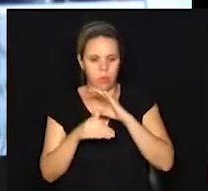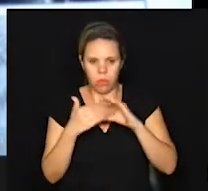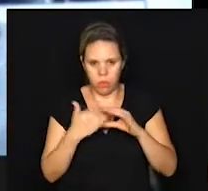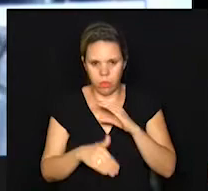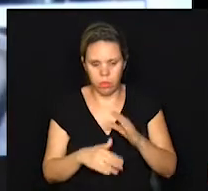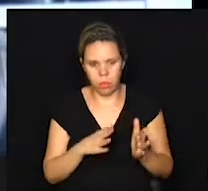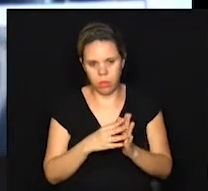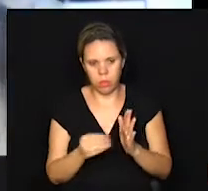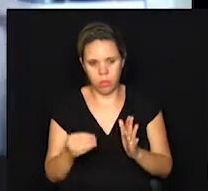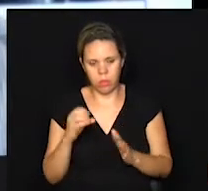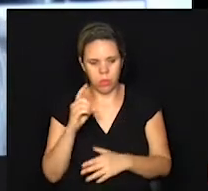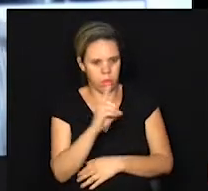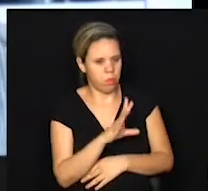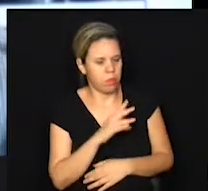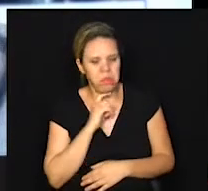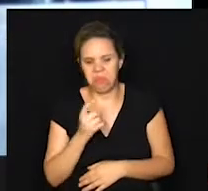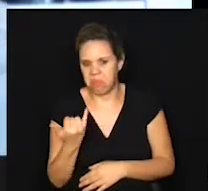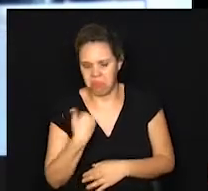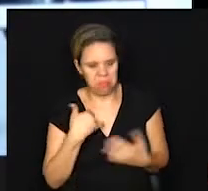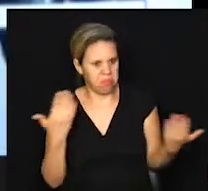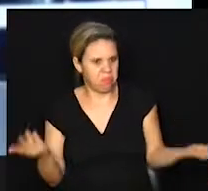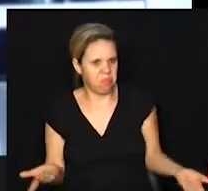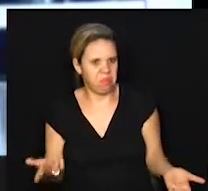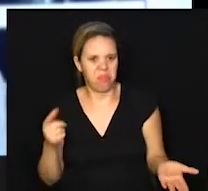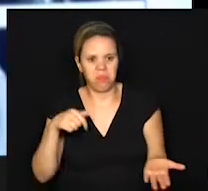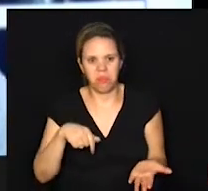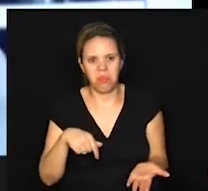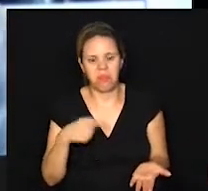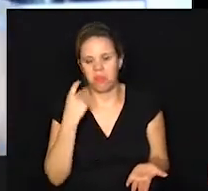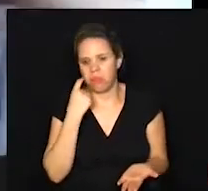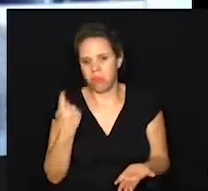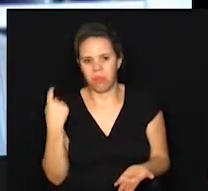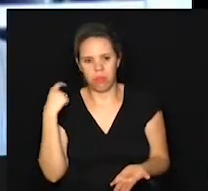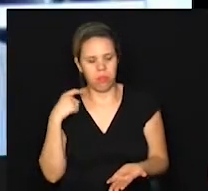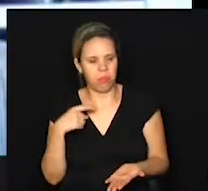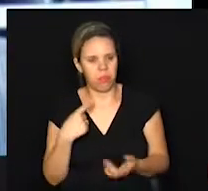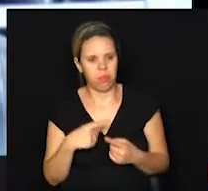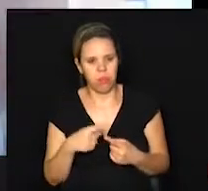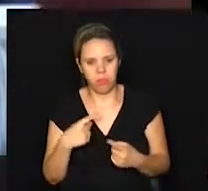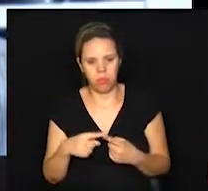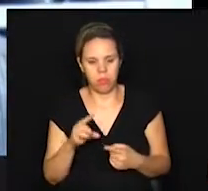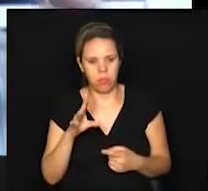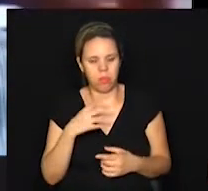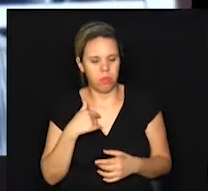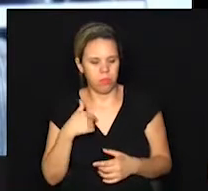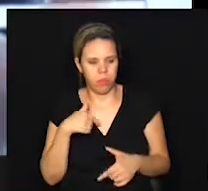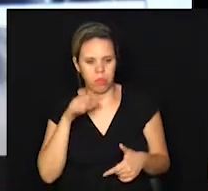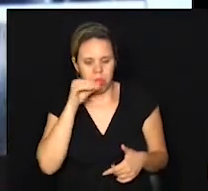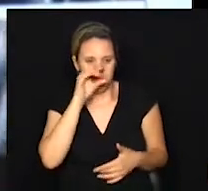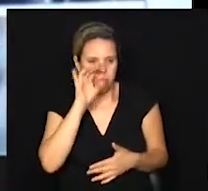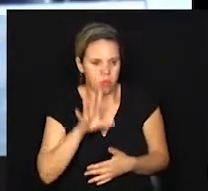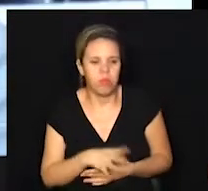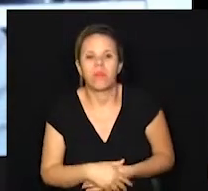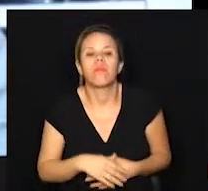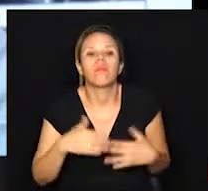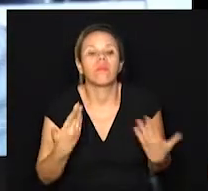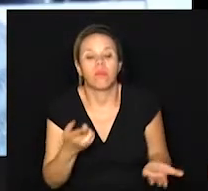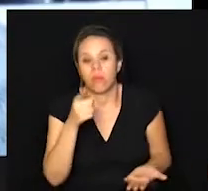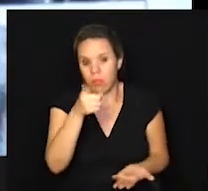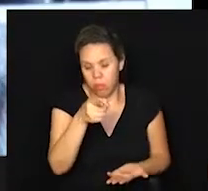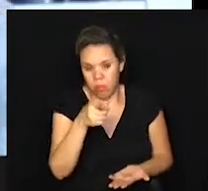copio o coordenador, ninguém me falou nada, por que tem que ser nessa sexta-feira? Professor, eu sou só uma mensageira, etc. Mas como você